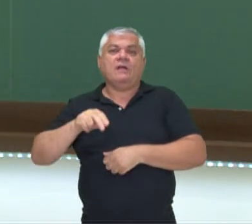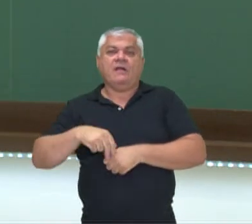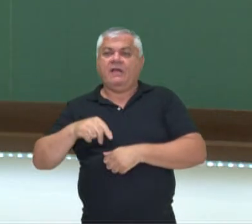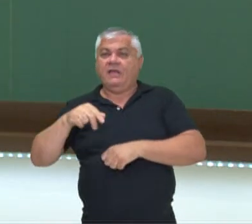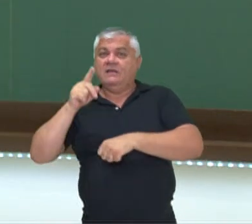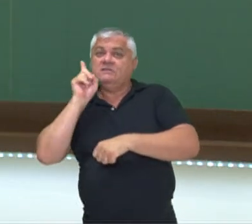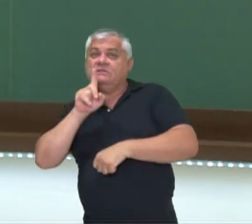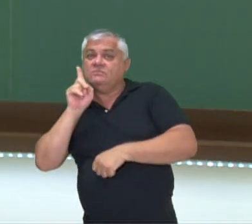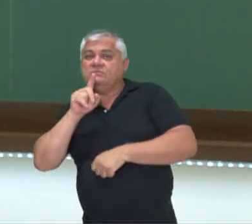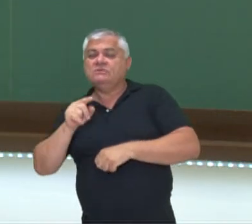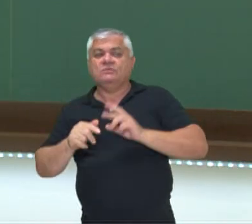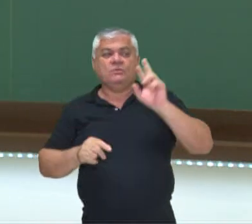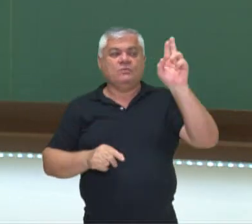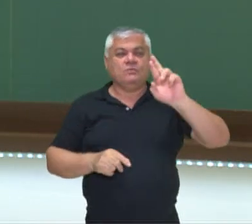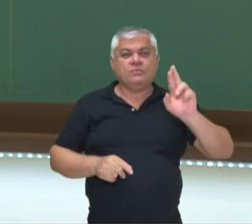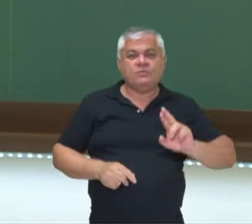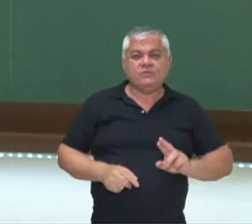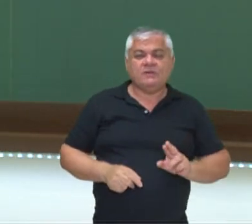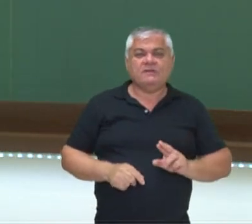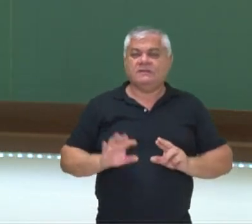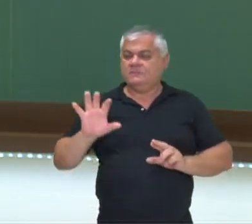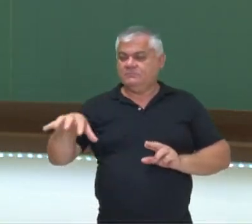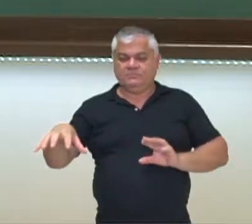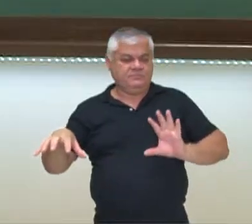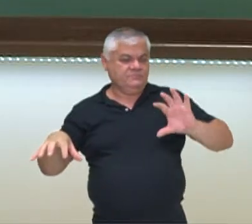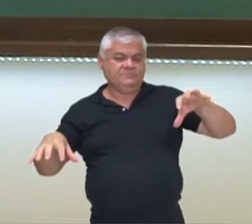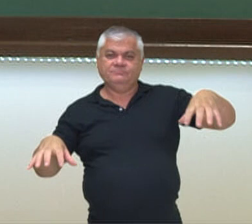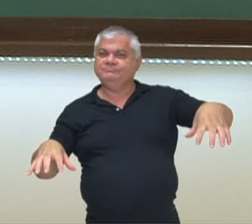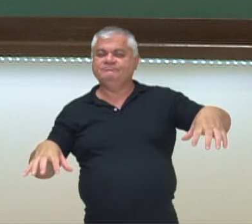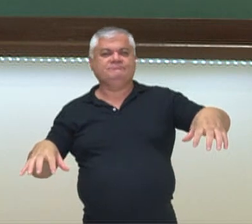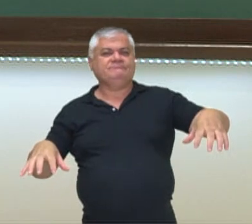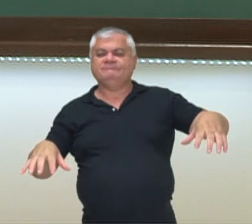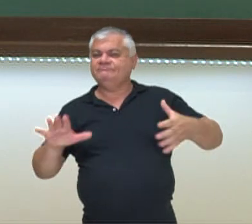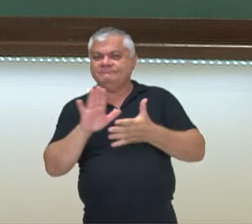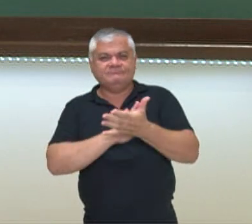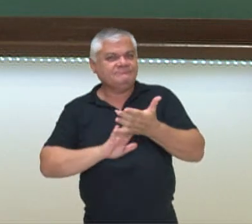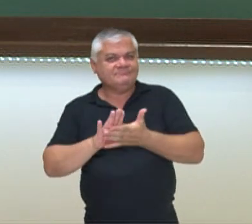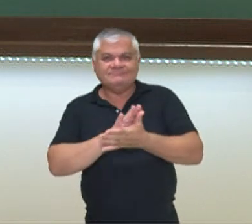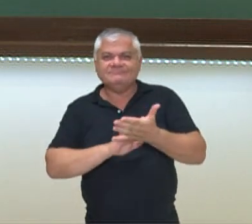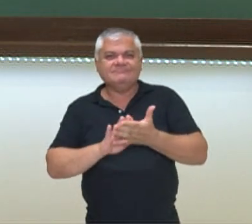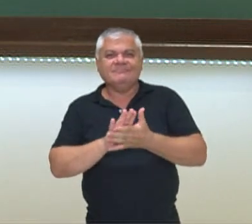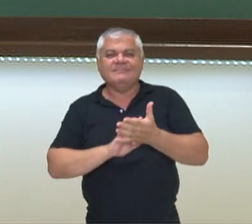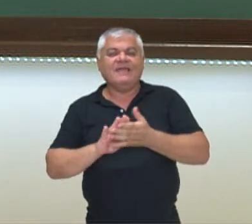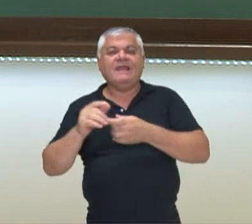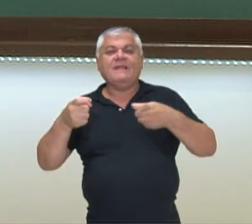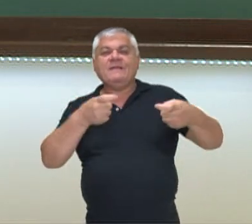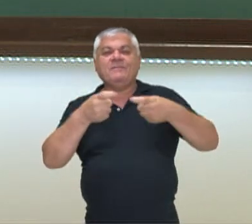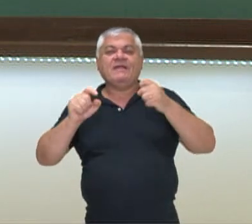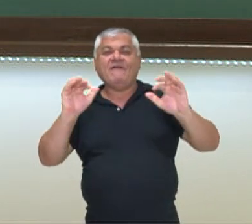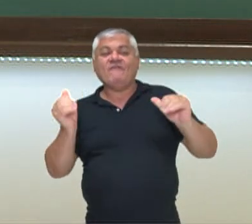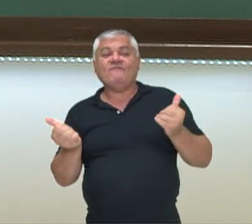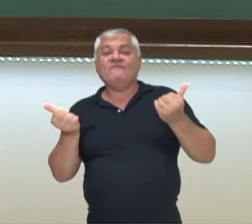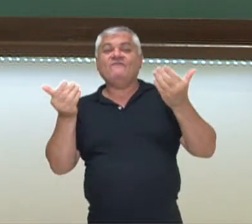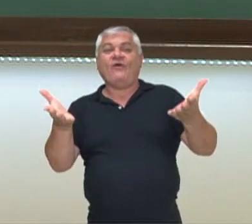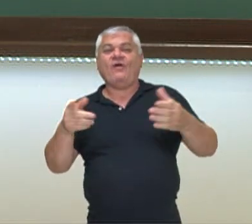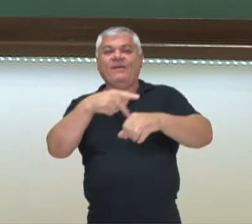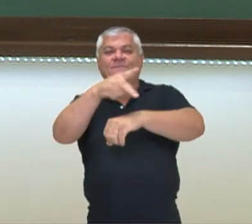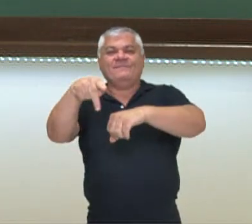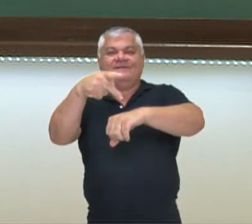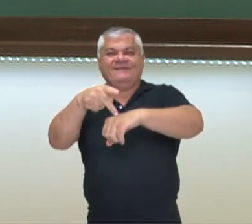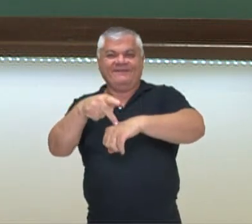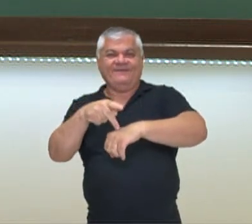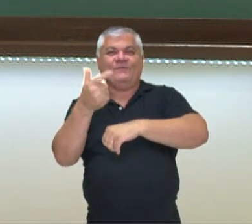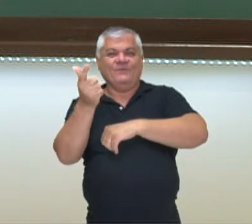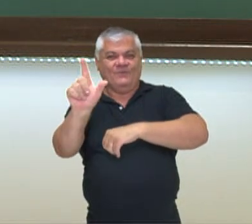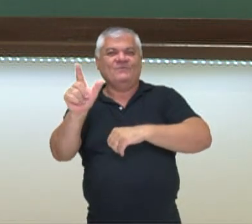dois. Nenhum conflito nem em território norte-americano, nem em conflito soviético. Então, eles sim disputavam,